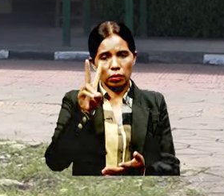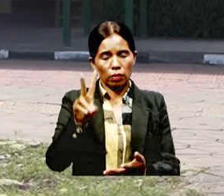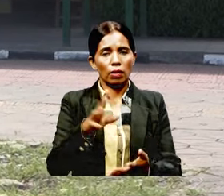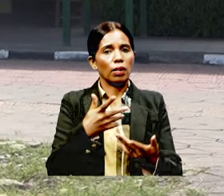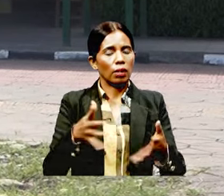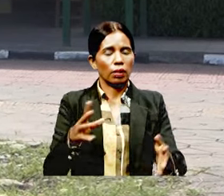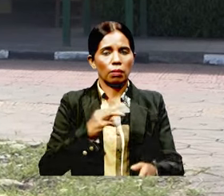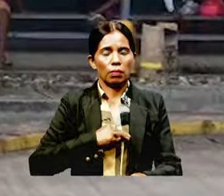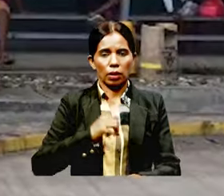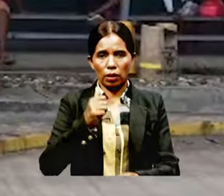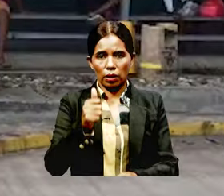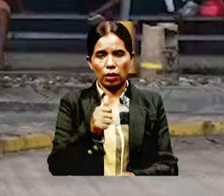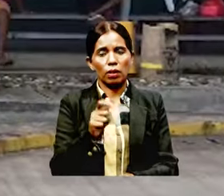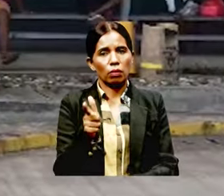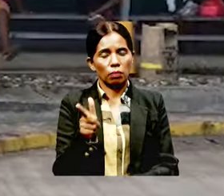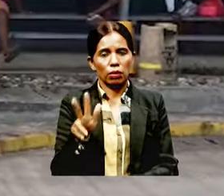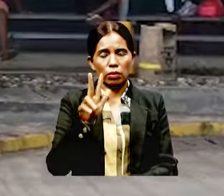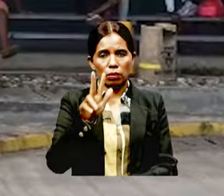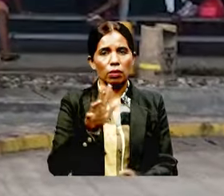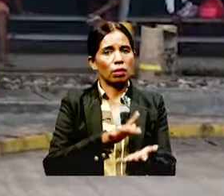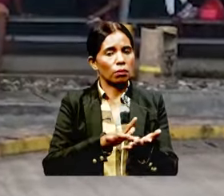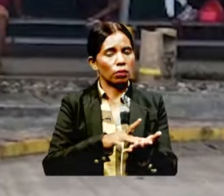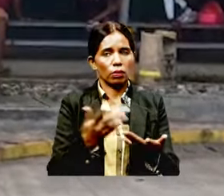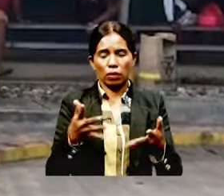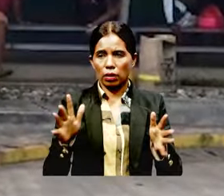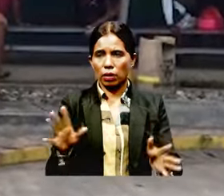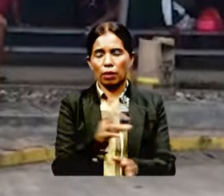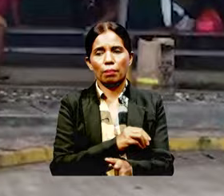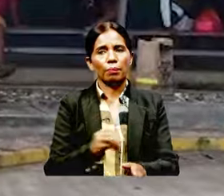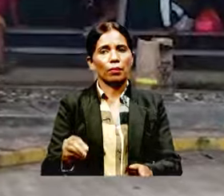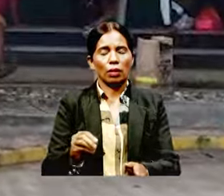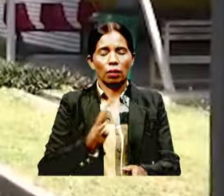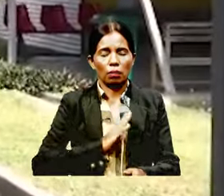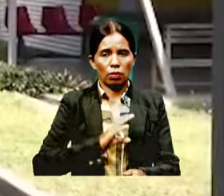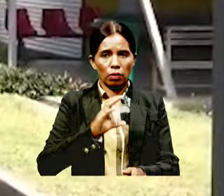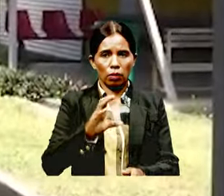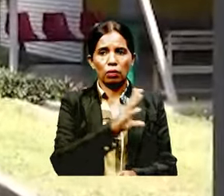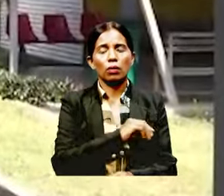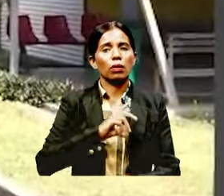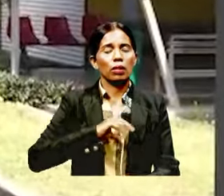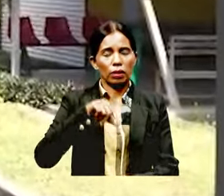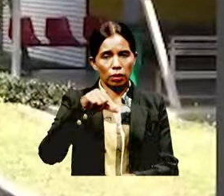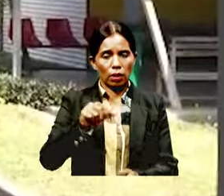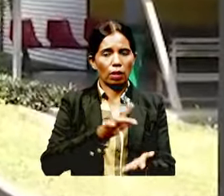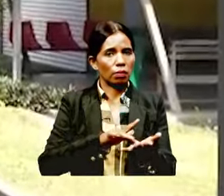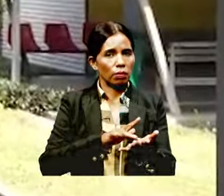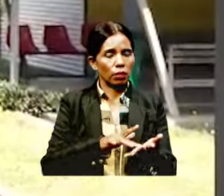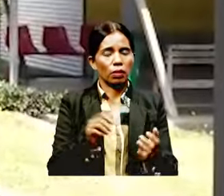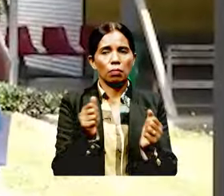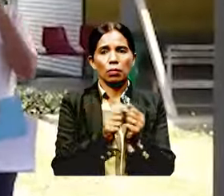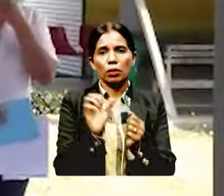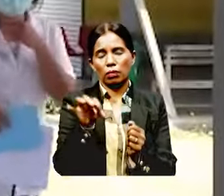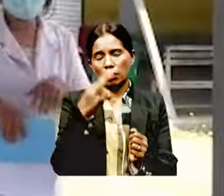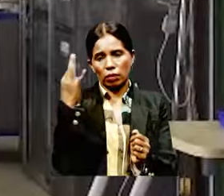referência Maliana, item ruanulu resin lima, mamu ke serviço saúde munisipi Baucau no Likisa, no most item sanulu resin Sia, mamu